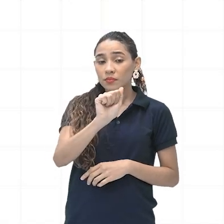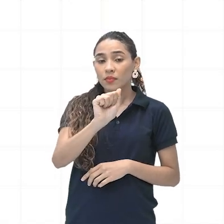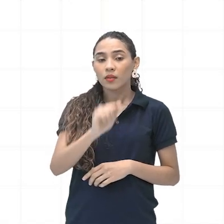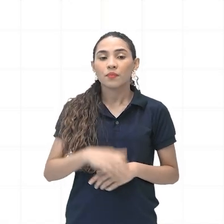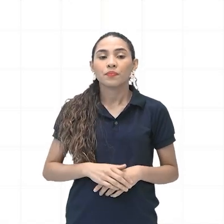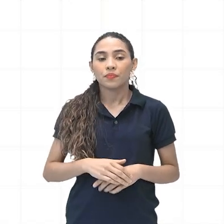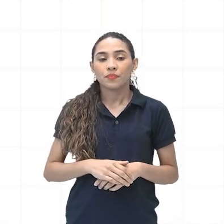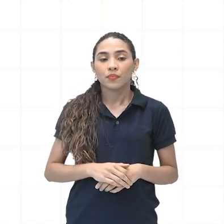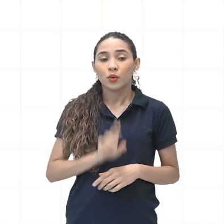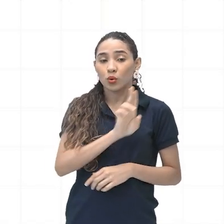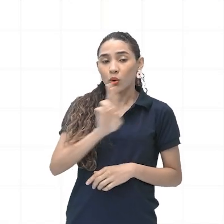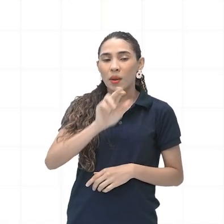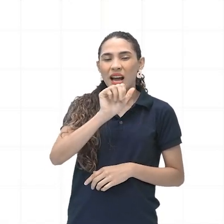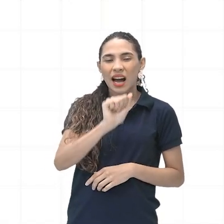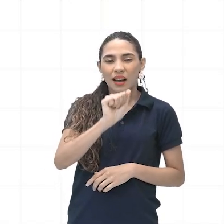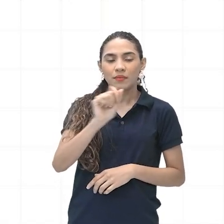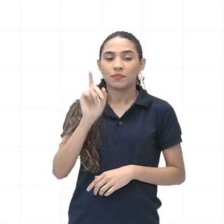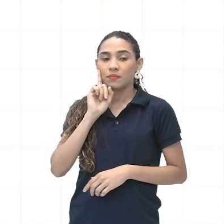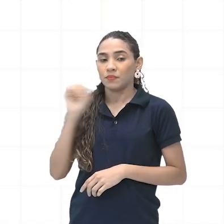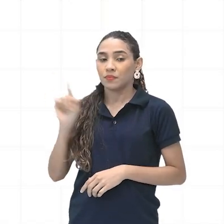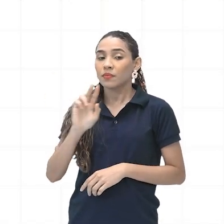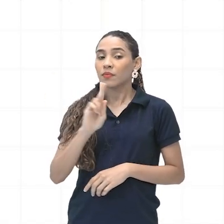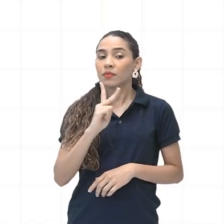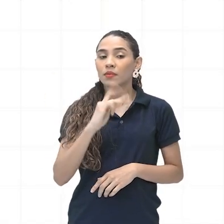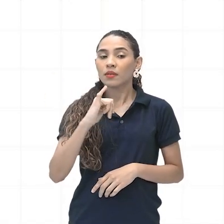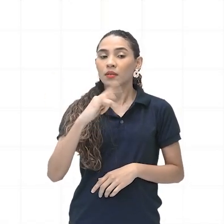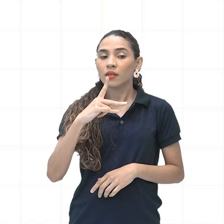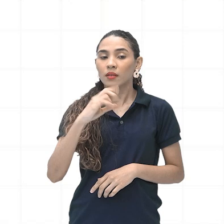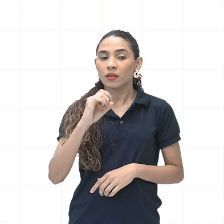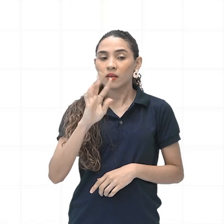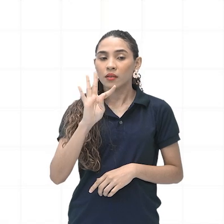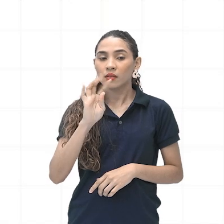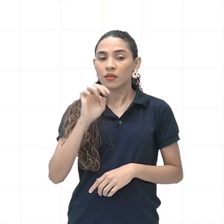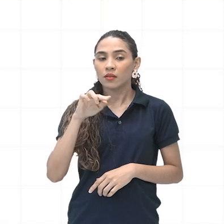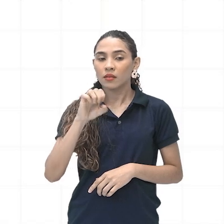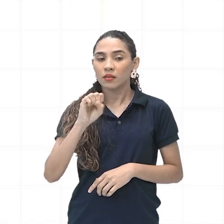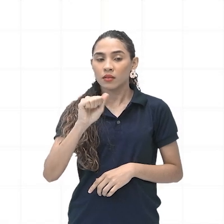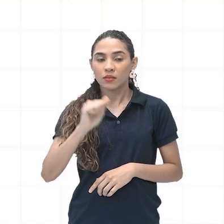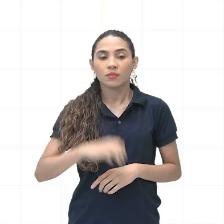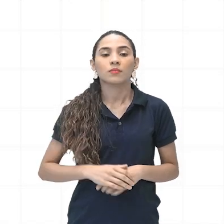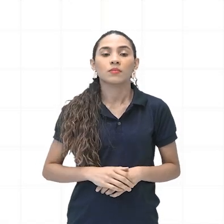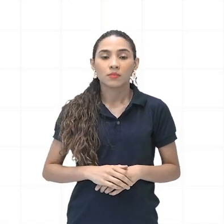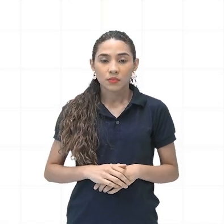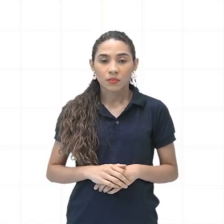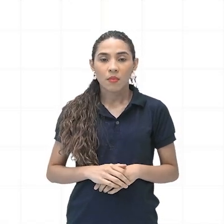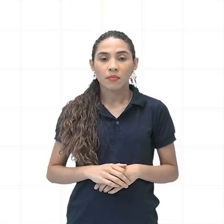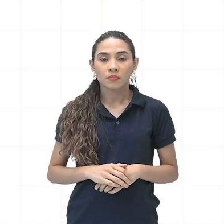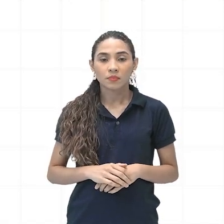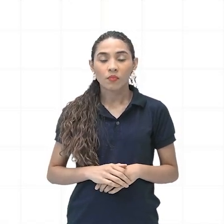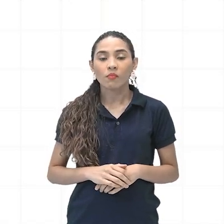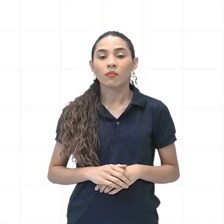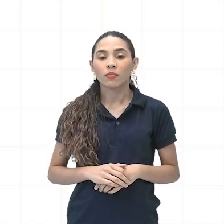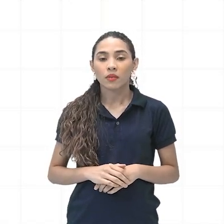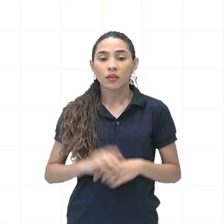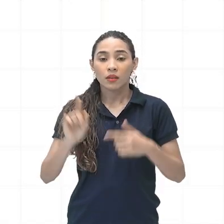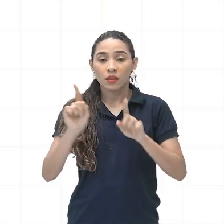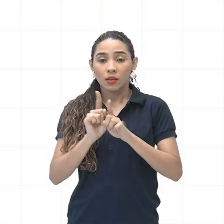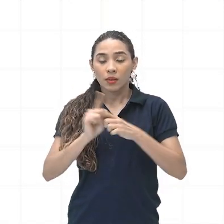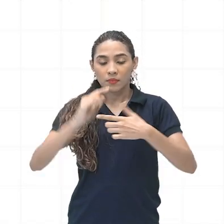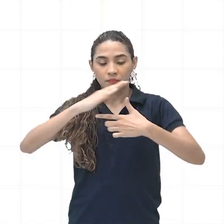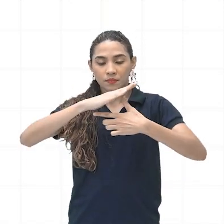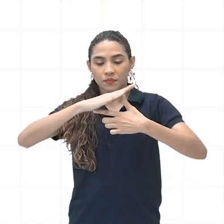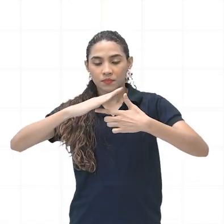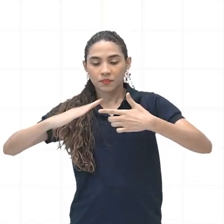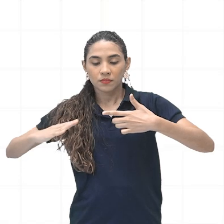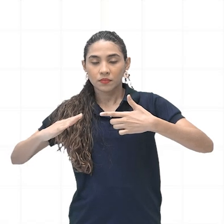de Azinho, que vai ser a nossa hipotenusa, certo? O cateto